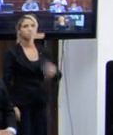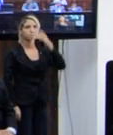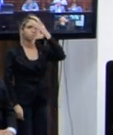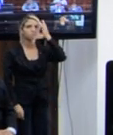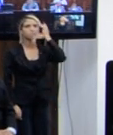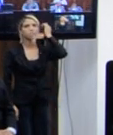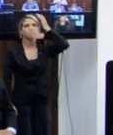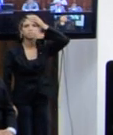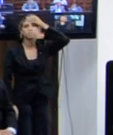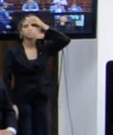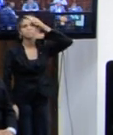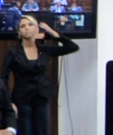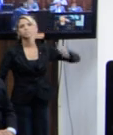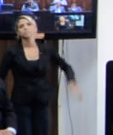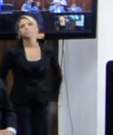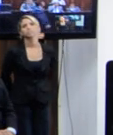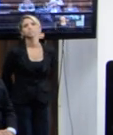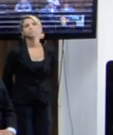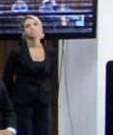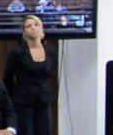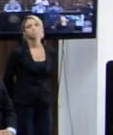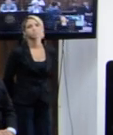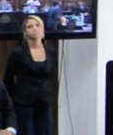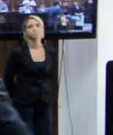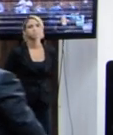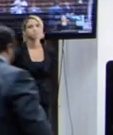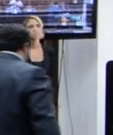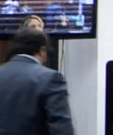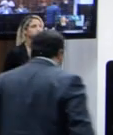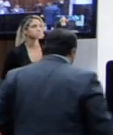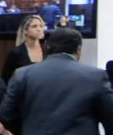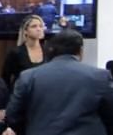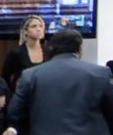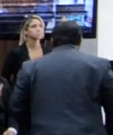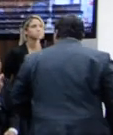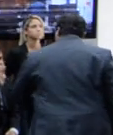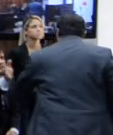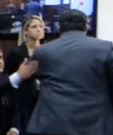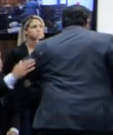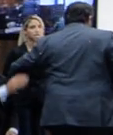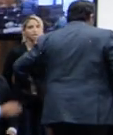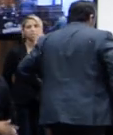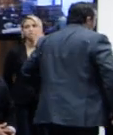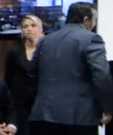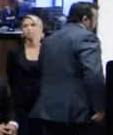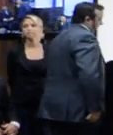Ia deixar pra depois, né, Rafael? Vai logo pra frente.